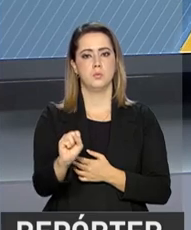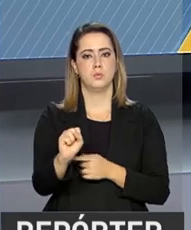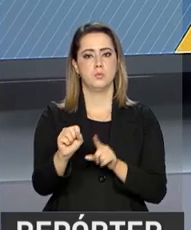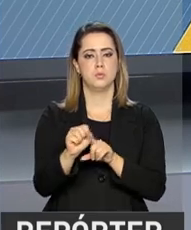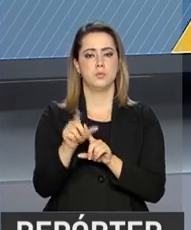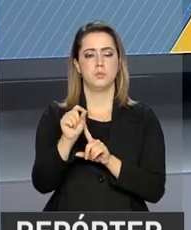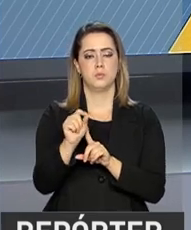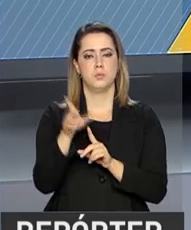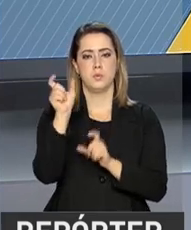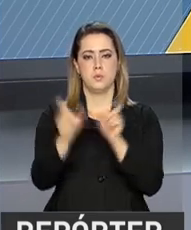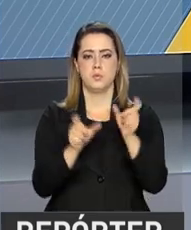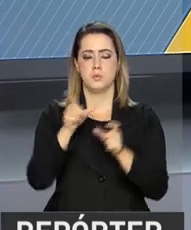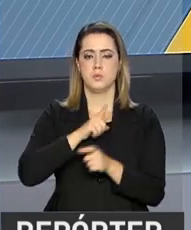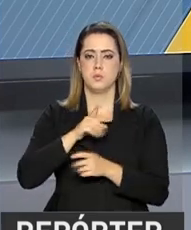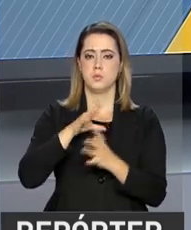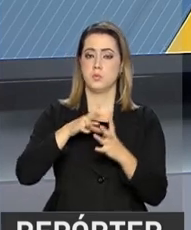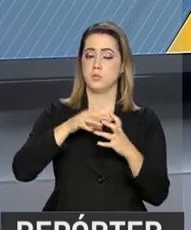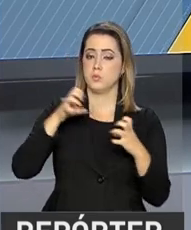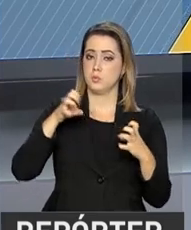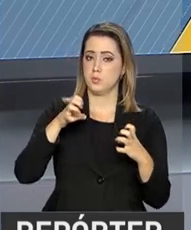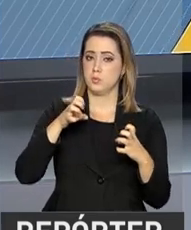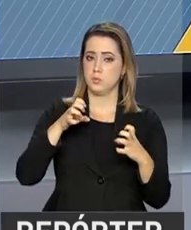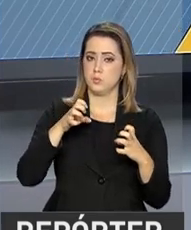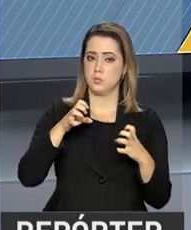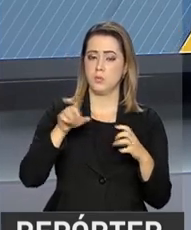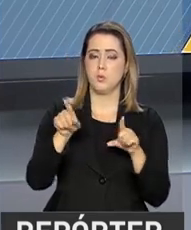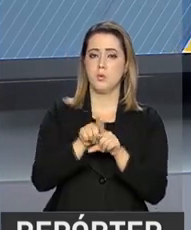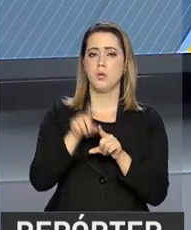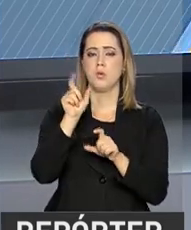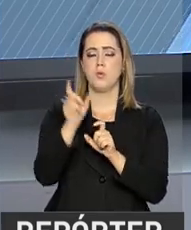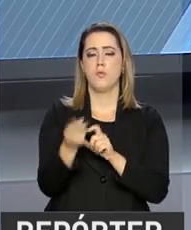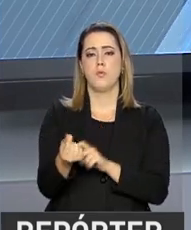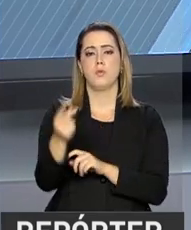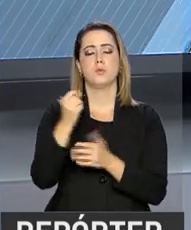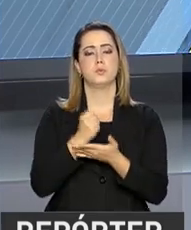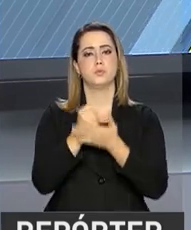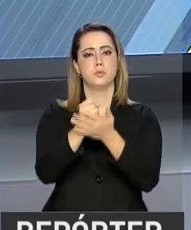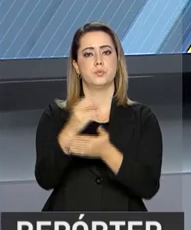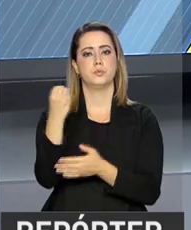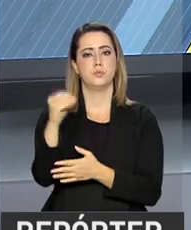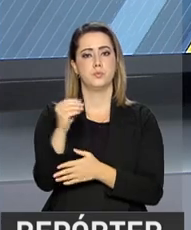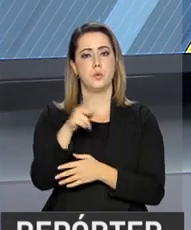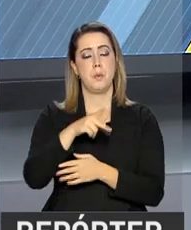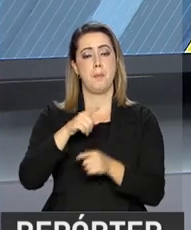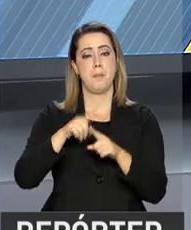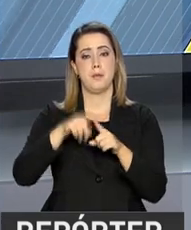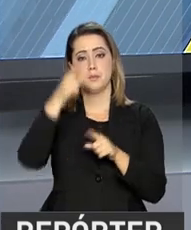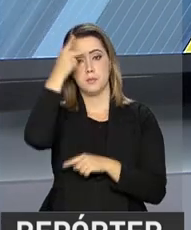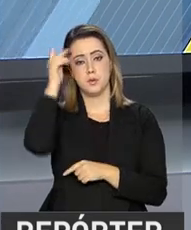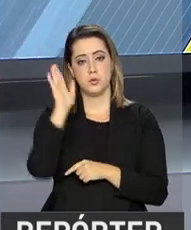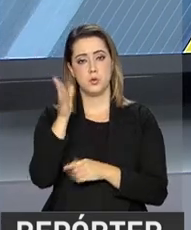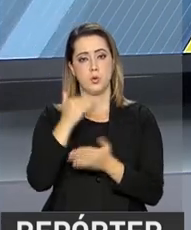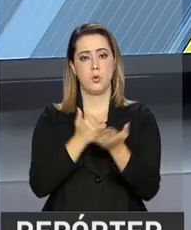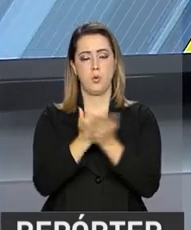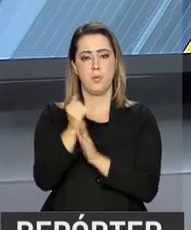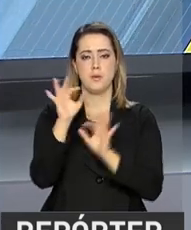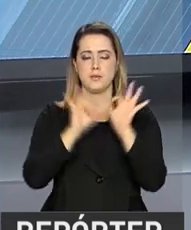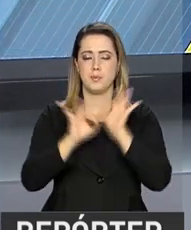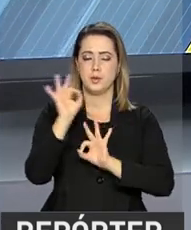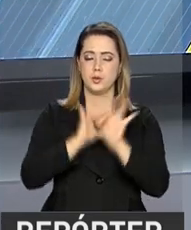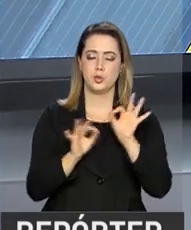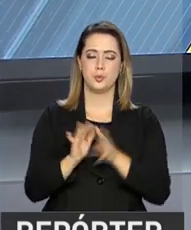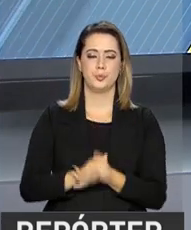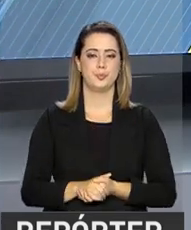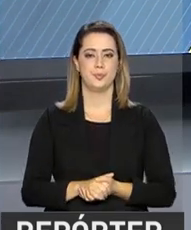fundo PIS/PASEP para os cotistas idosos. Os valores estarão disponíveis a partir de outubro, mas quem tem direito já começa a fazer